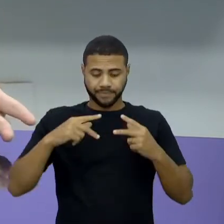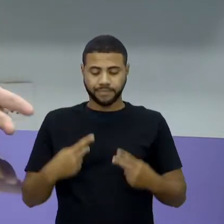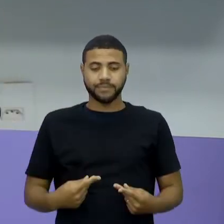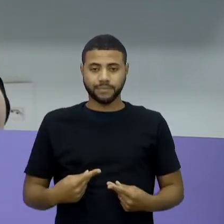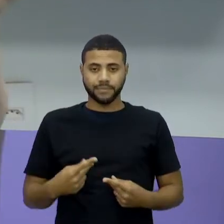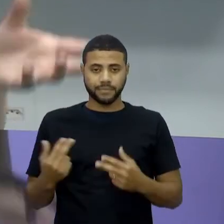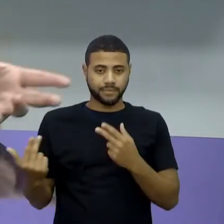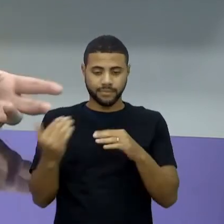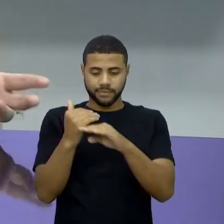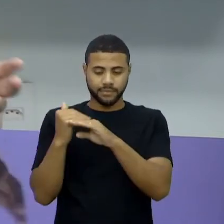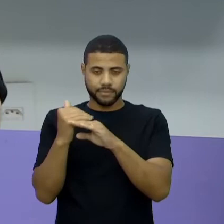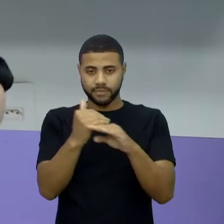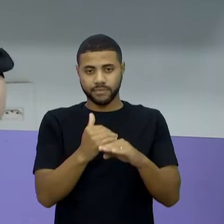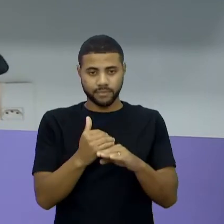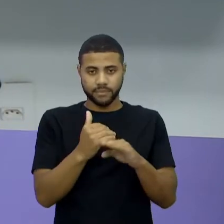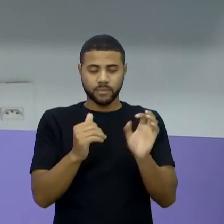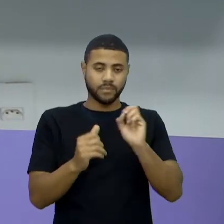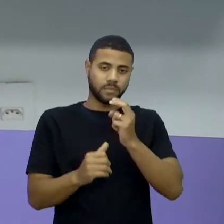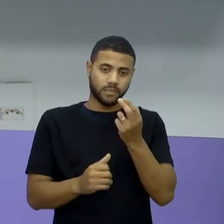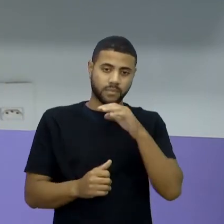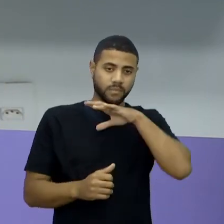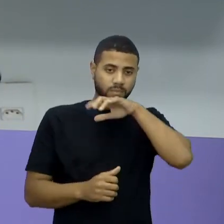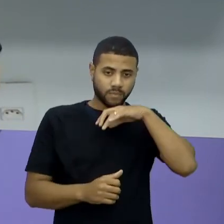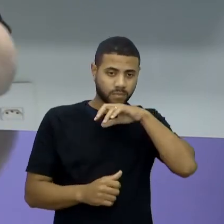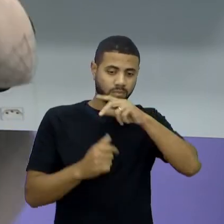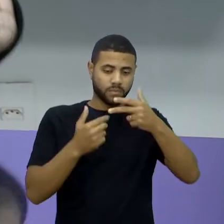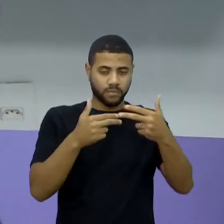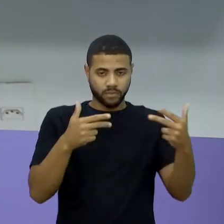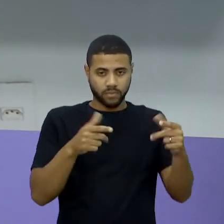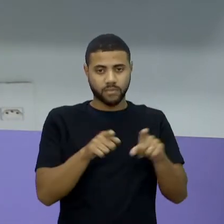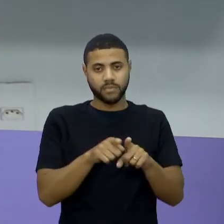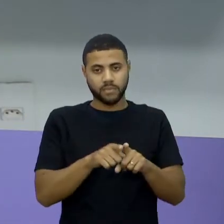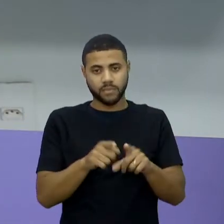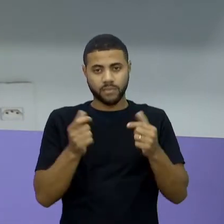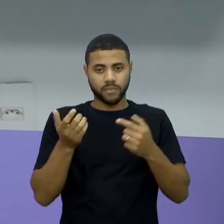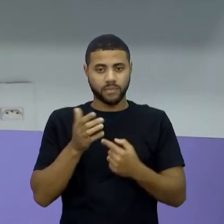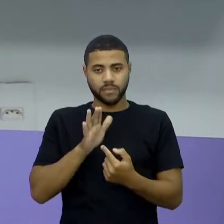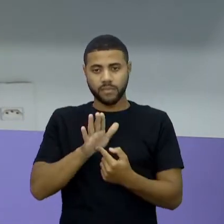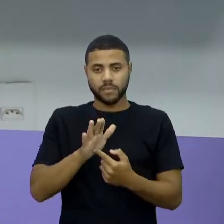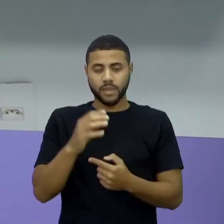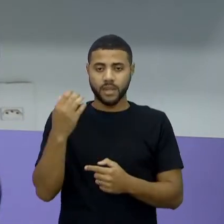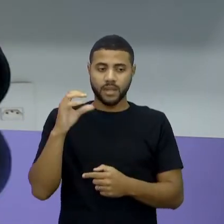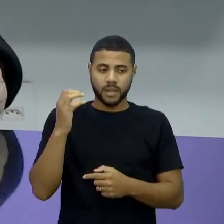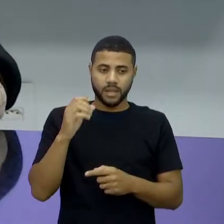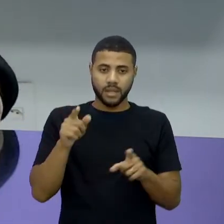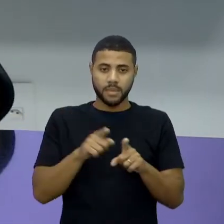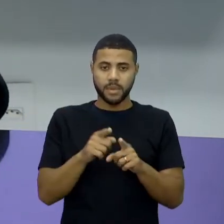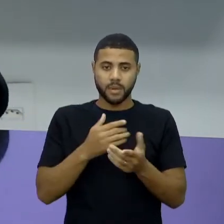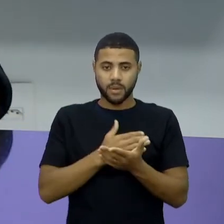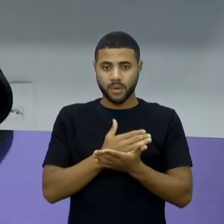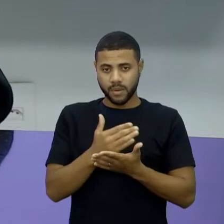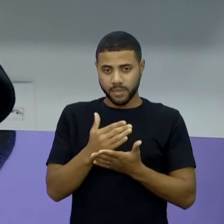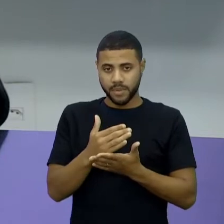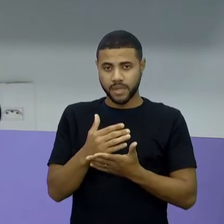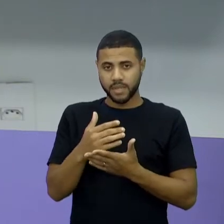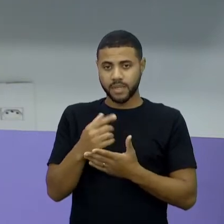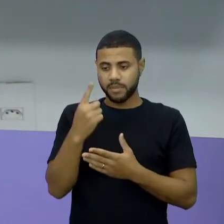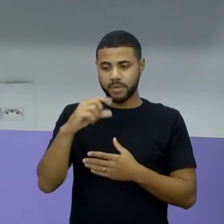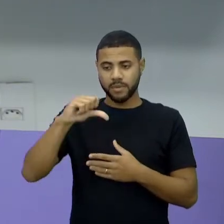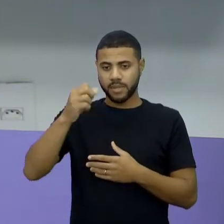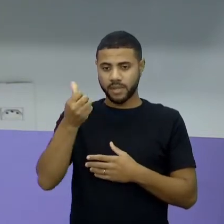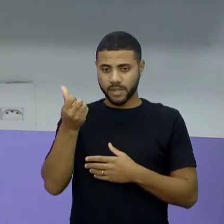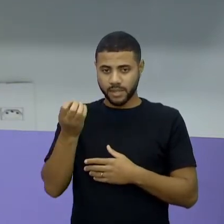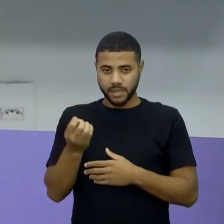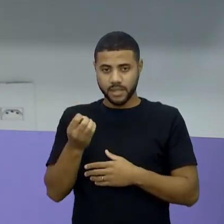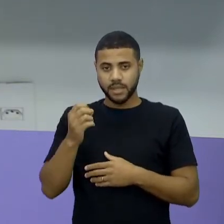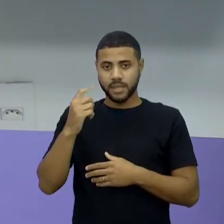indivíduo animal de outras espécies. Né? Então, essa ciência, ela nasce nas décadas de 60 e 70 e ela